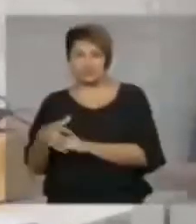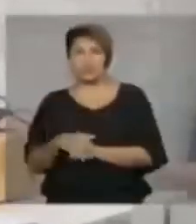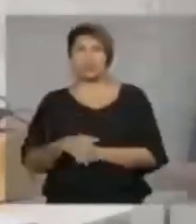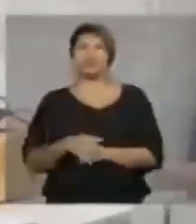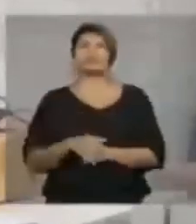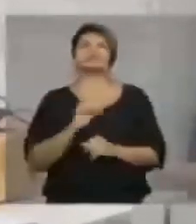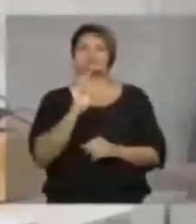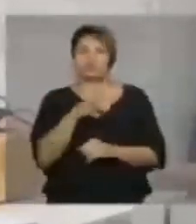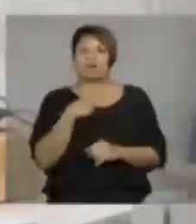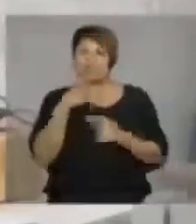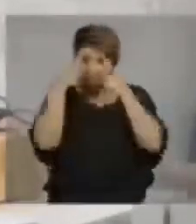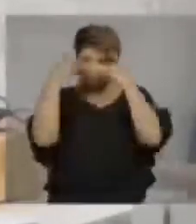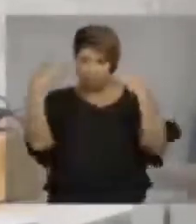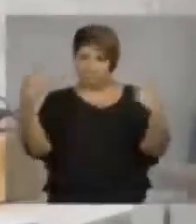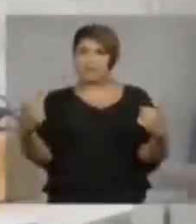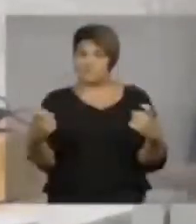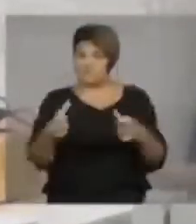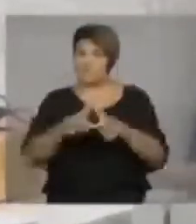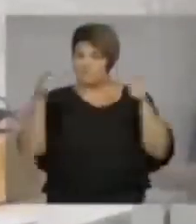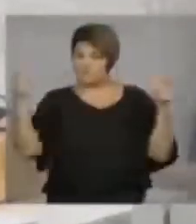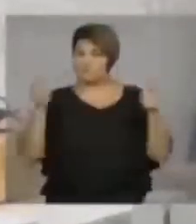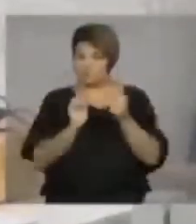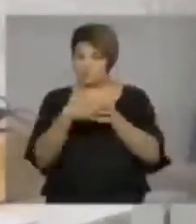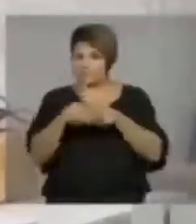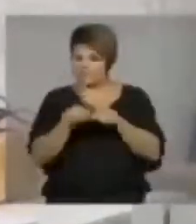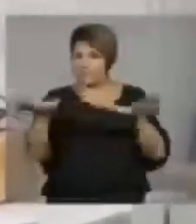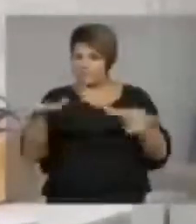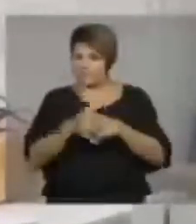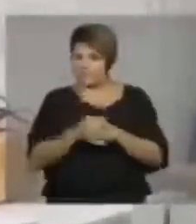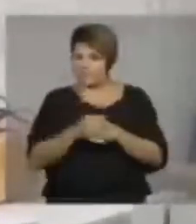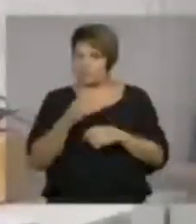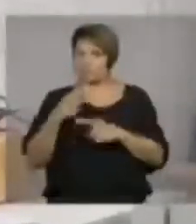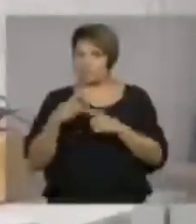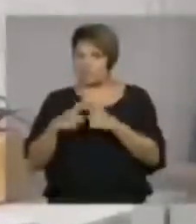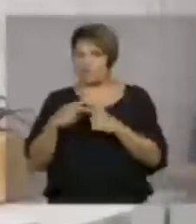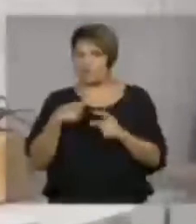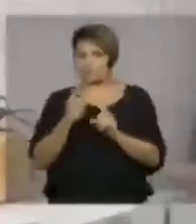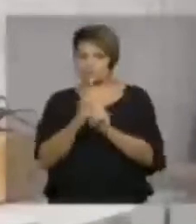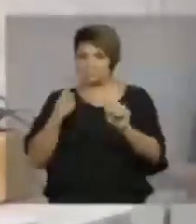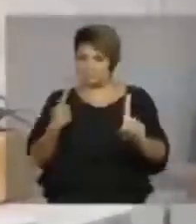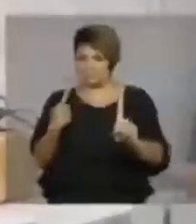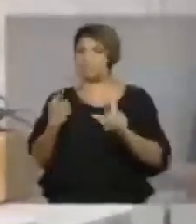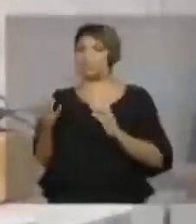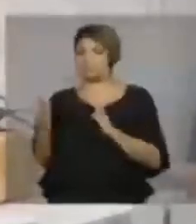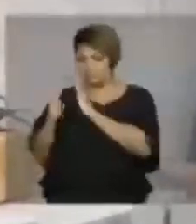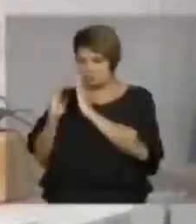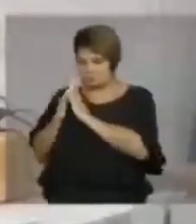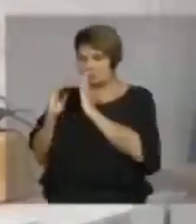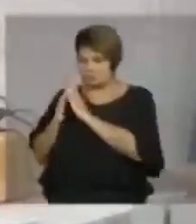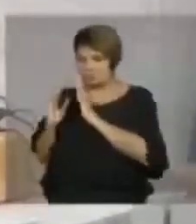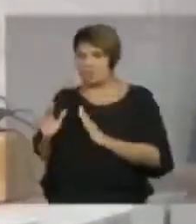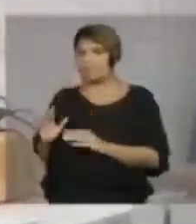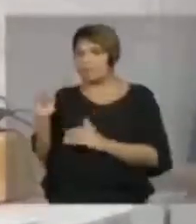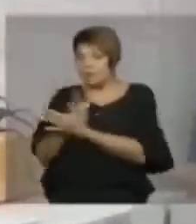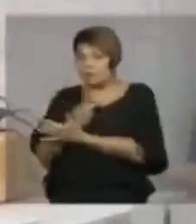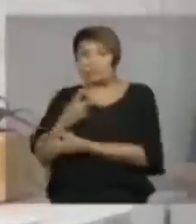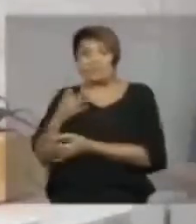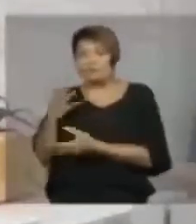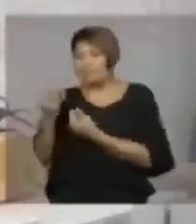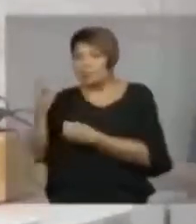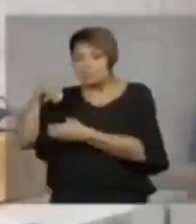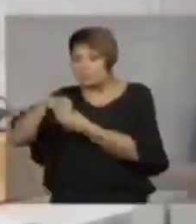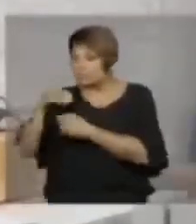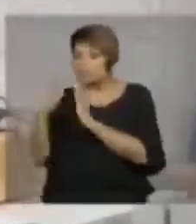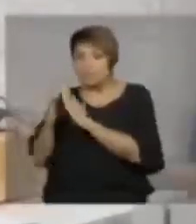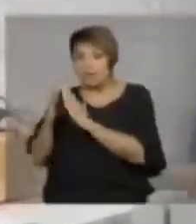o quanto a violência doméstica aumentou durante a pandemia, por causa do distanciamento do confinamento. Os acidentes domésticos